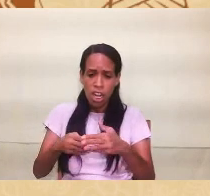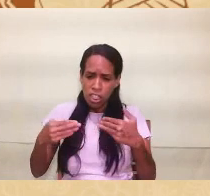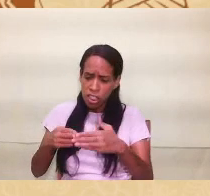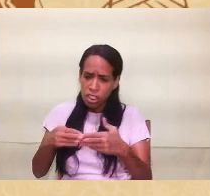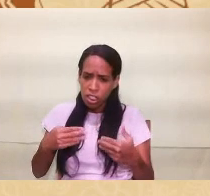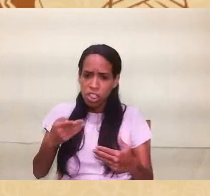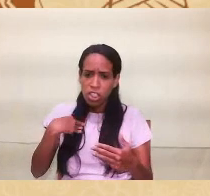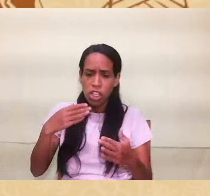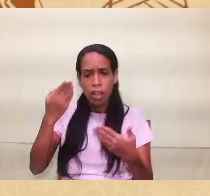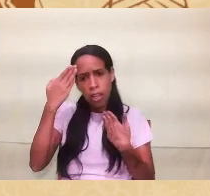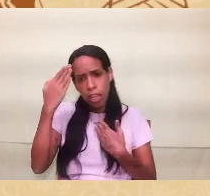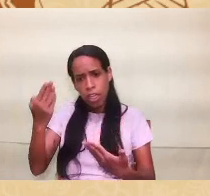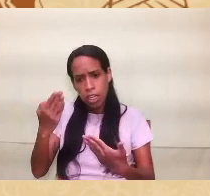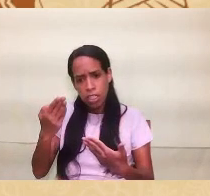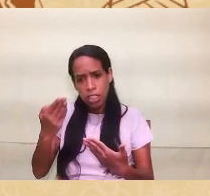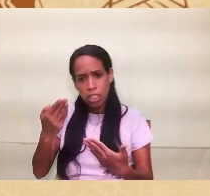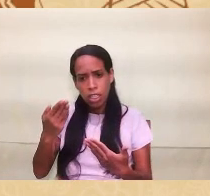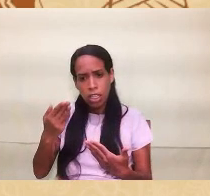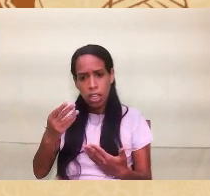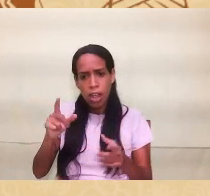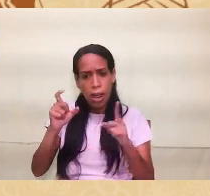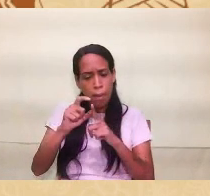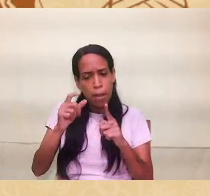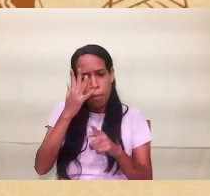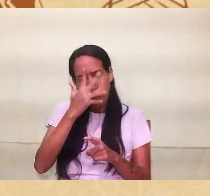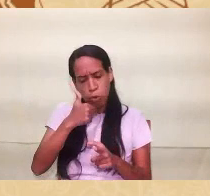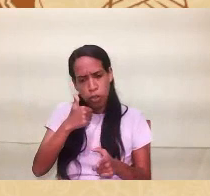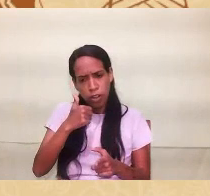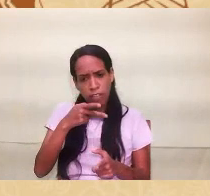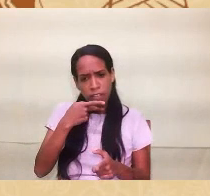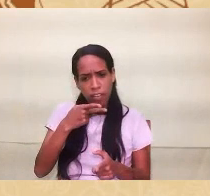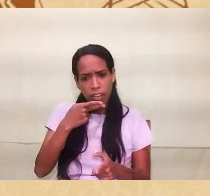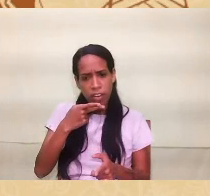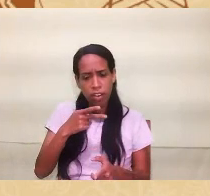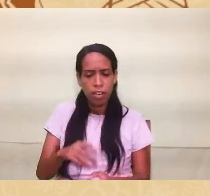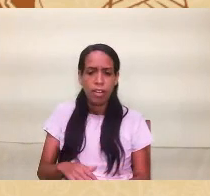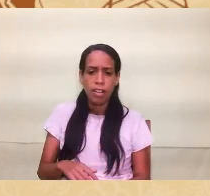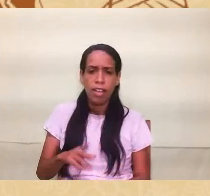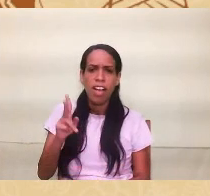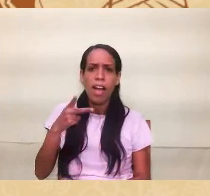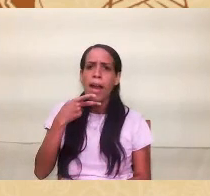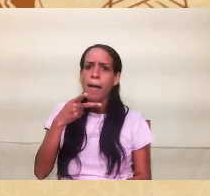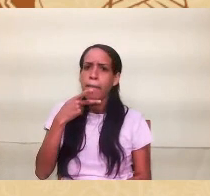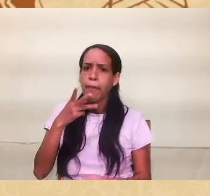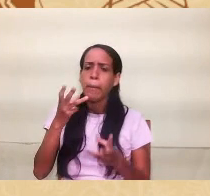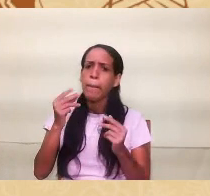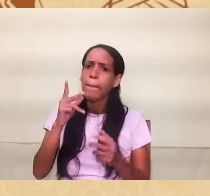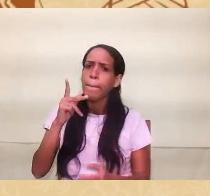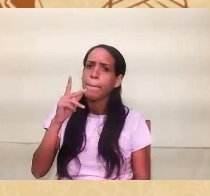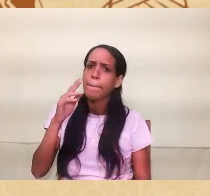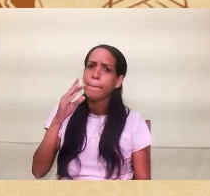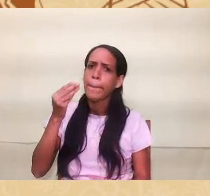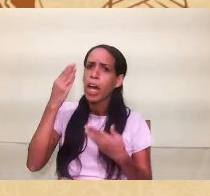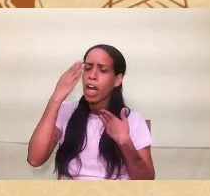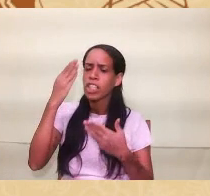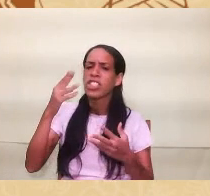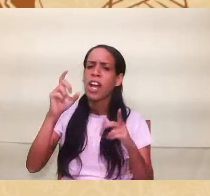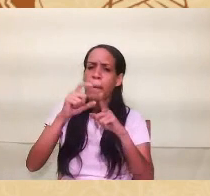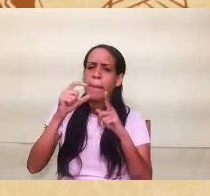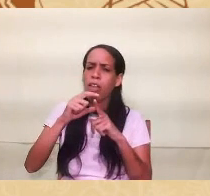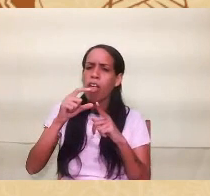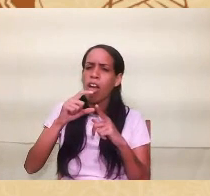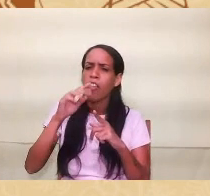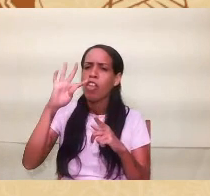vou agradecendo. Olha que palavra bonita para se falar. Kwekaturete. Kwekaturete quer dizer gratidão a todas as